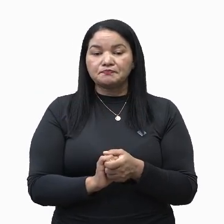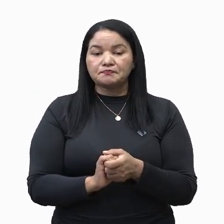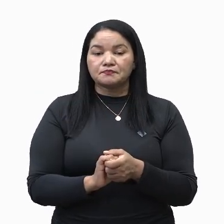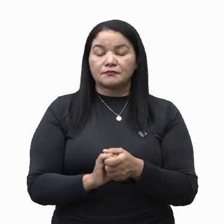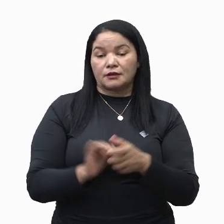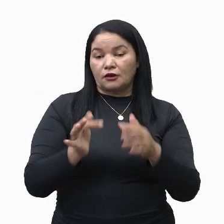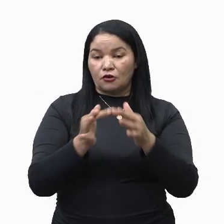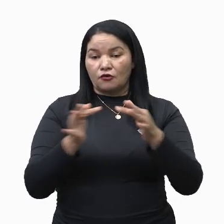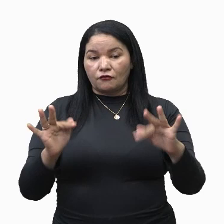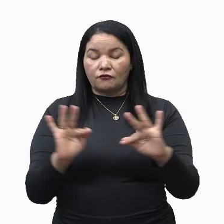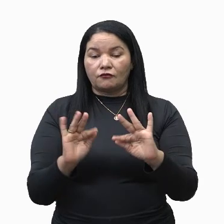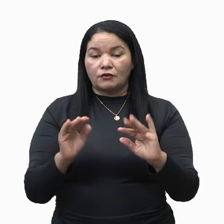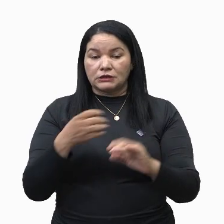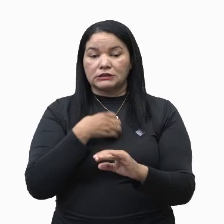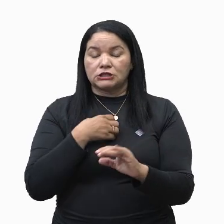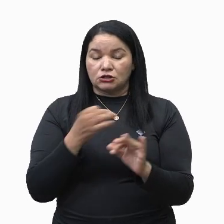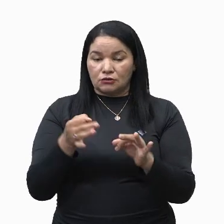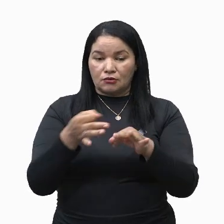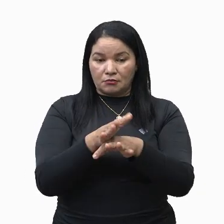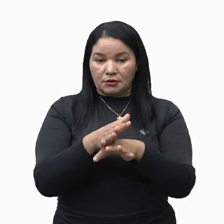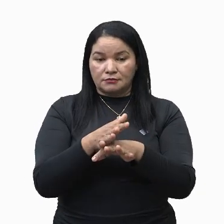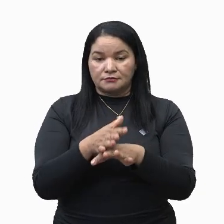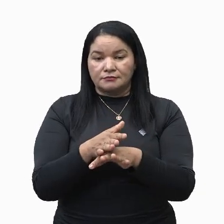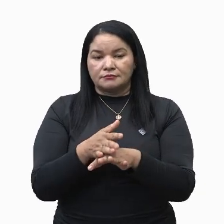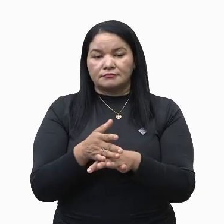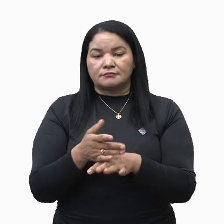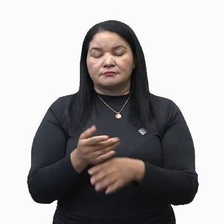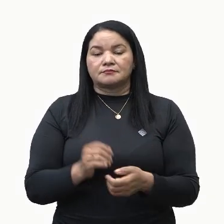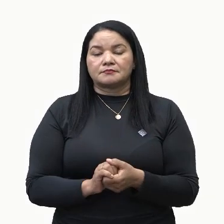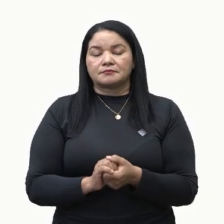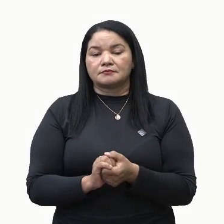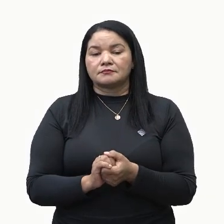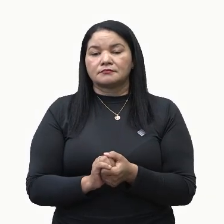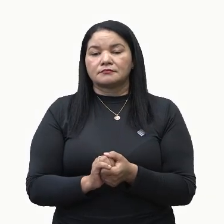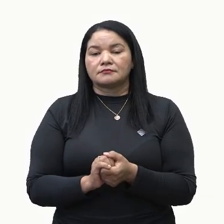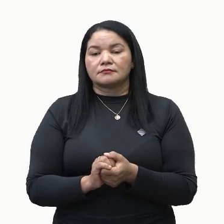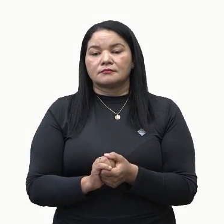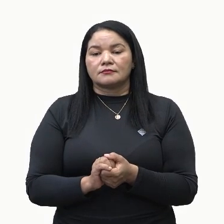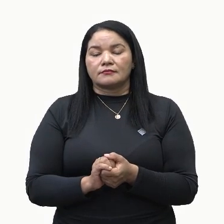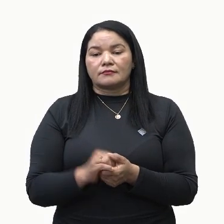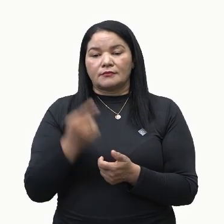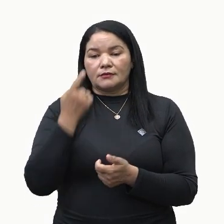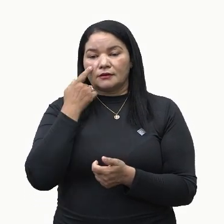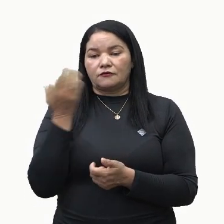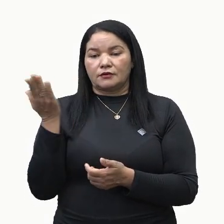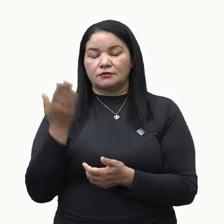de sentido completo. Então ele vai ter um sentido completo.